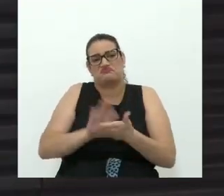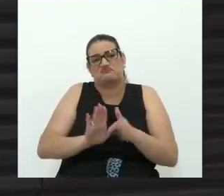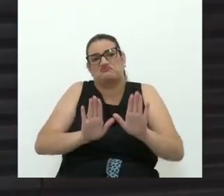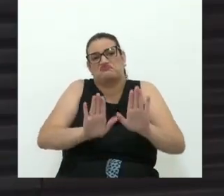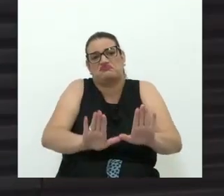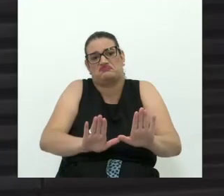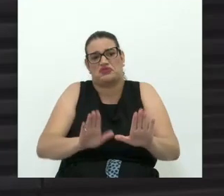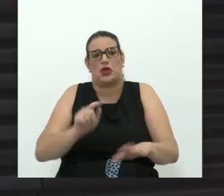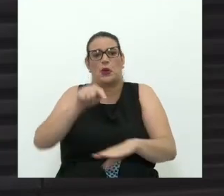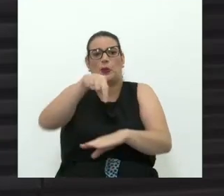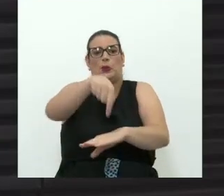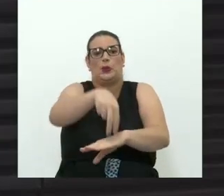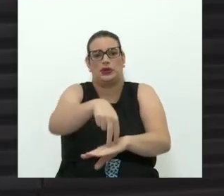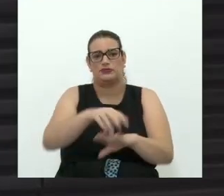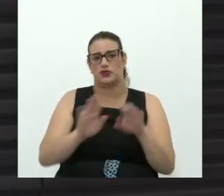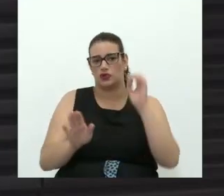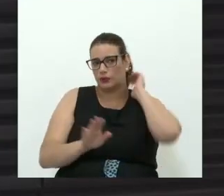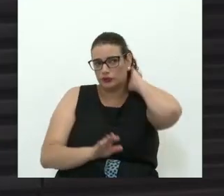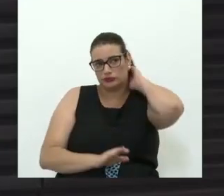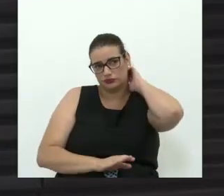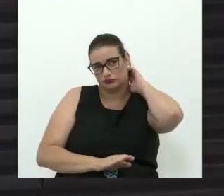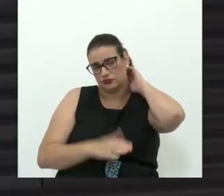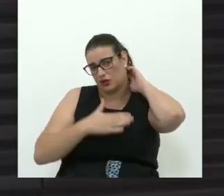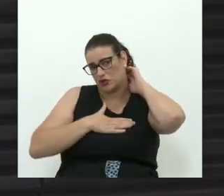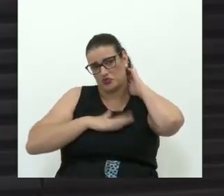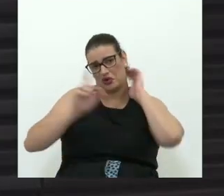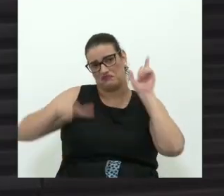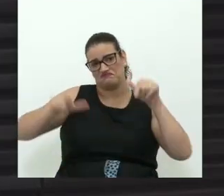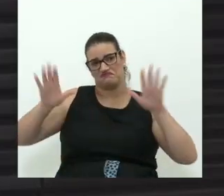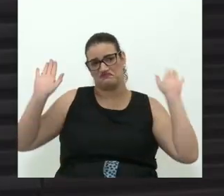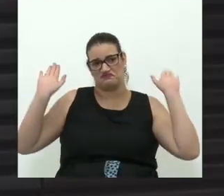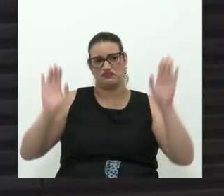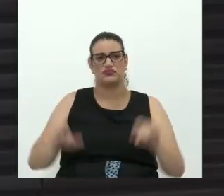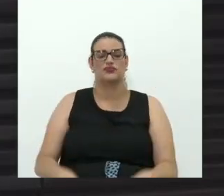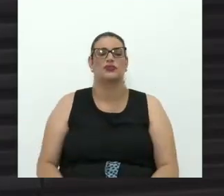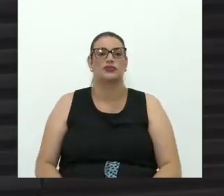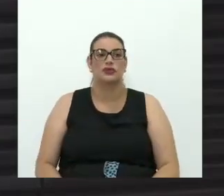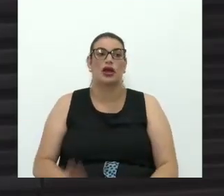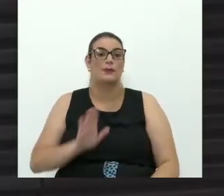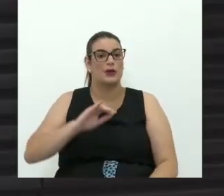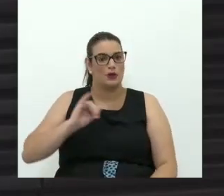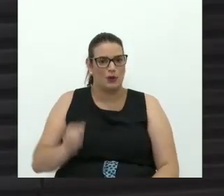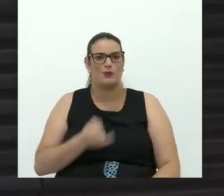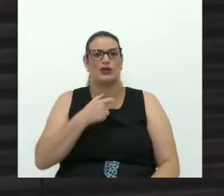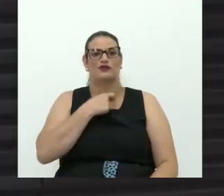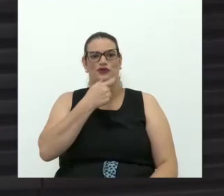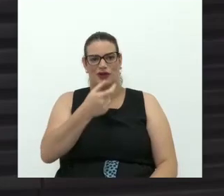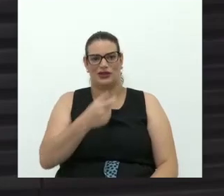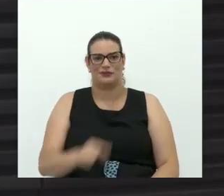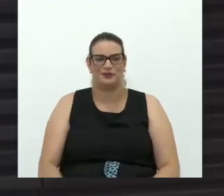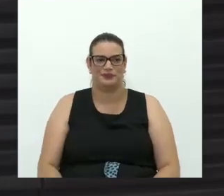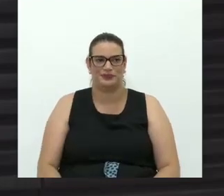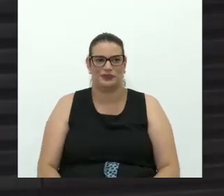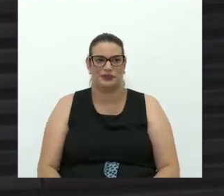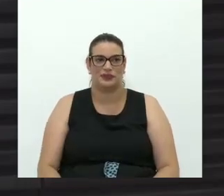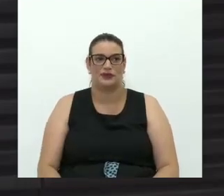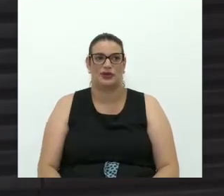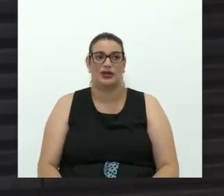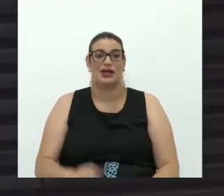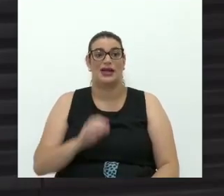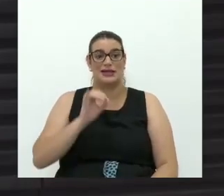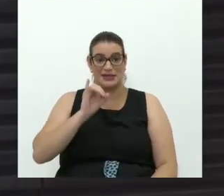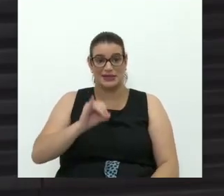eu vim tá mas eu não gosto de ninguém mas é uma oportunidade de fala e se menos